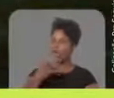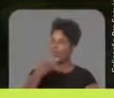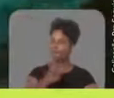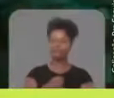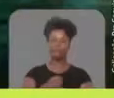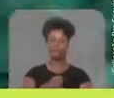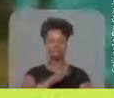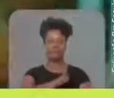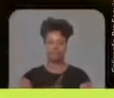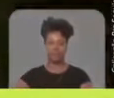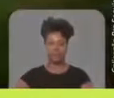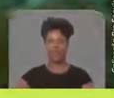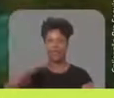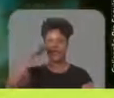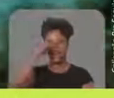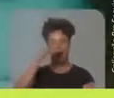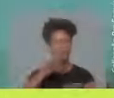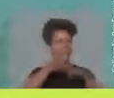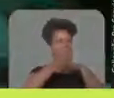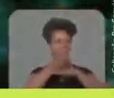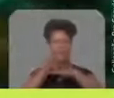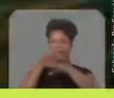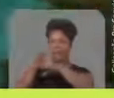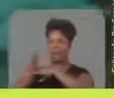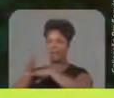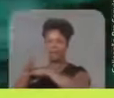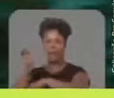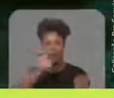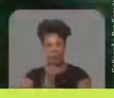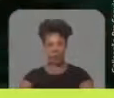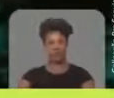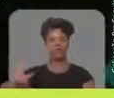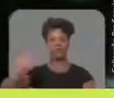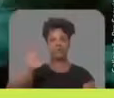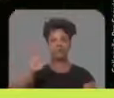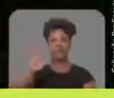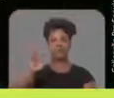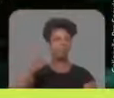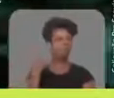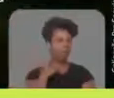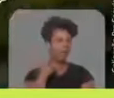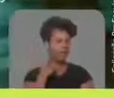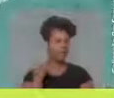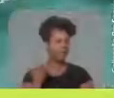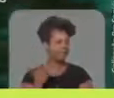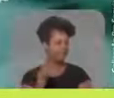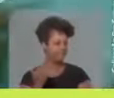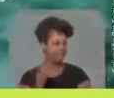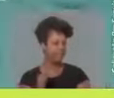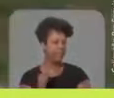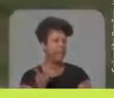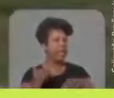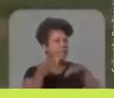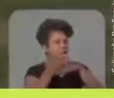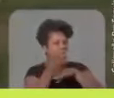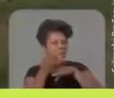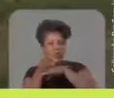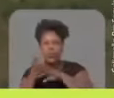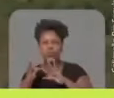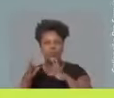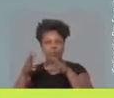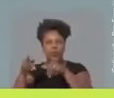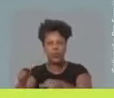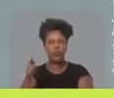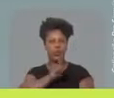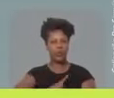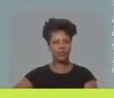Nesses 4 anos de governo, Caiado percorreu os 4 cantos do estado. Incansável, chegou aonde nenhum outro